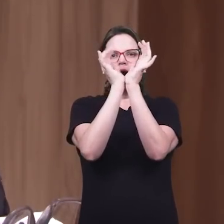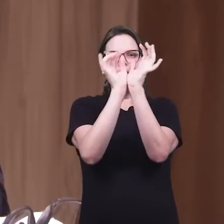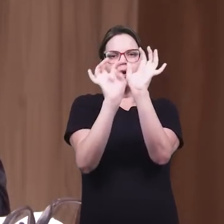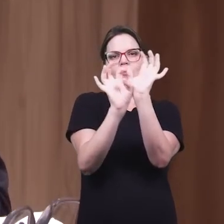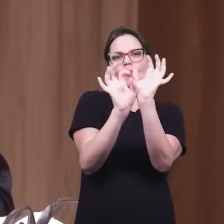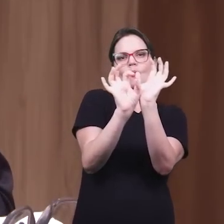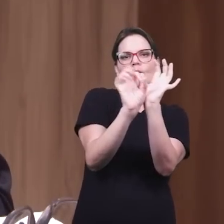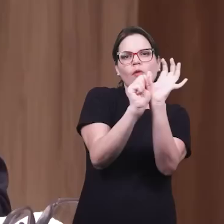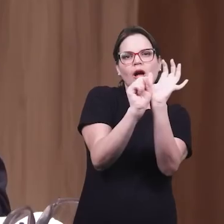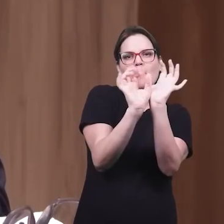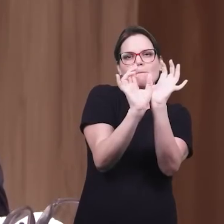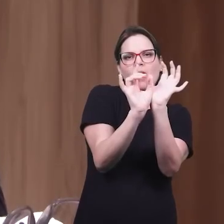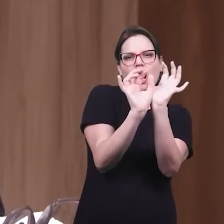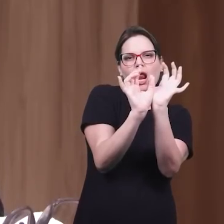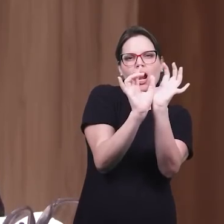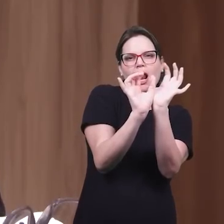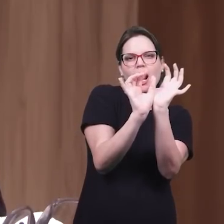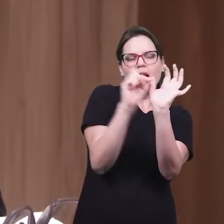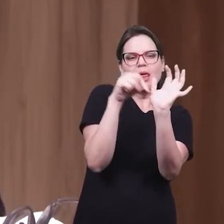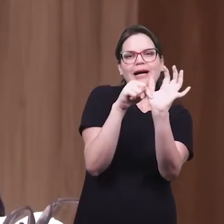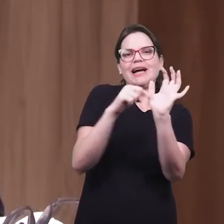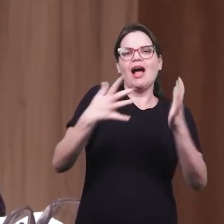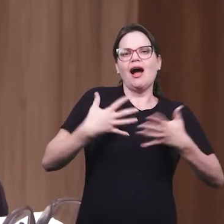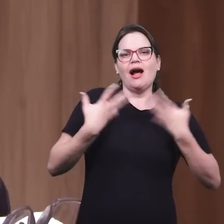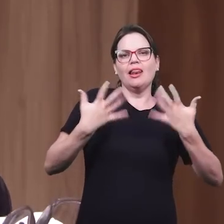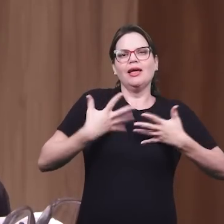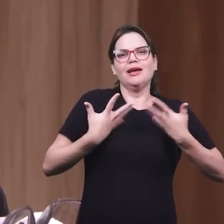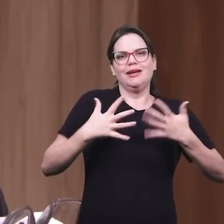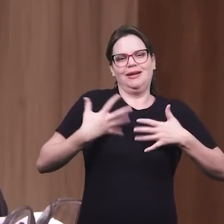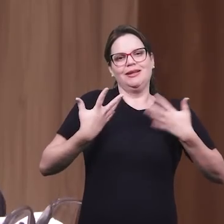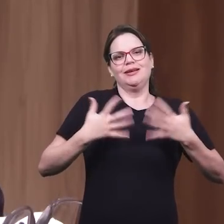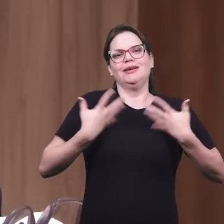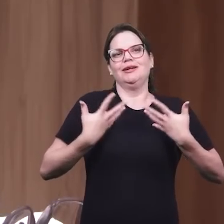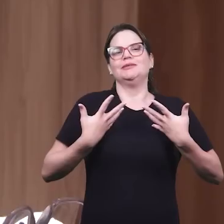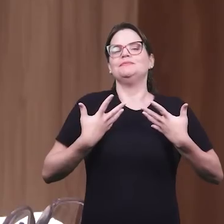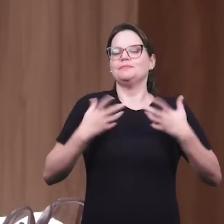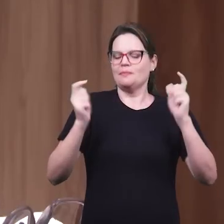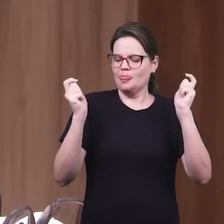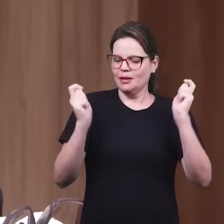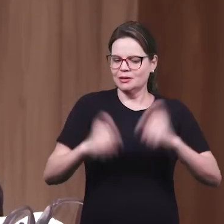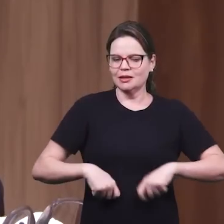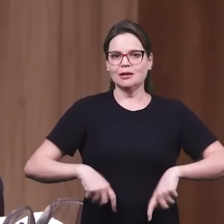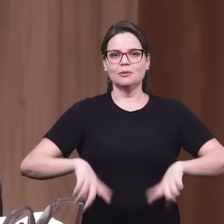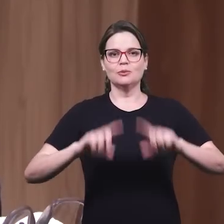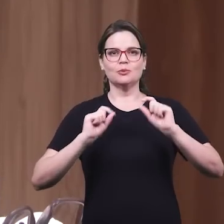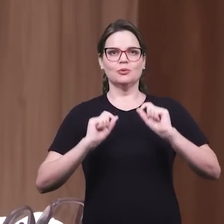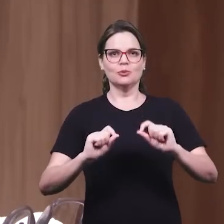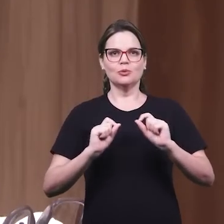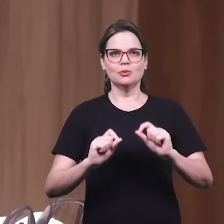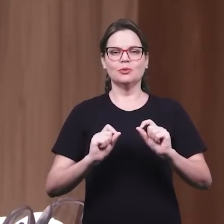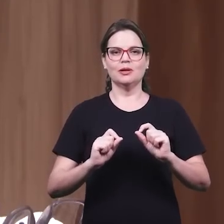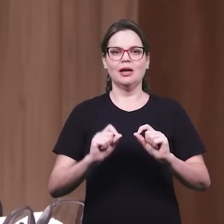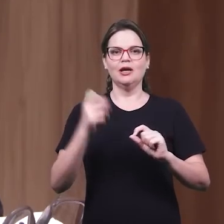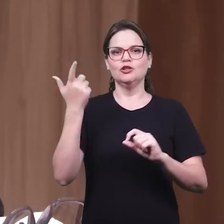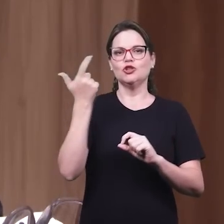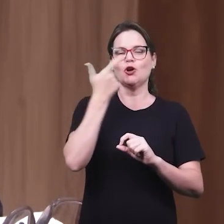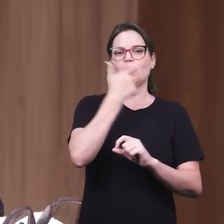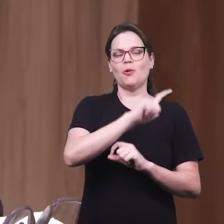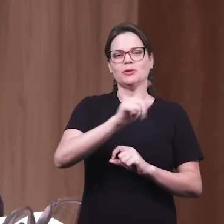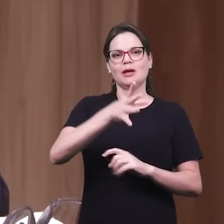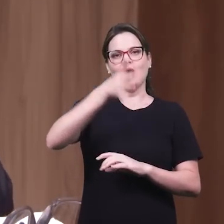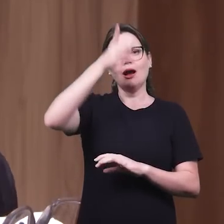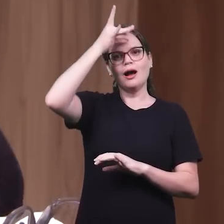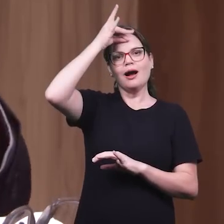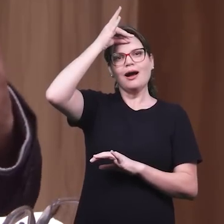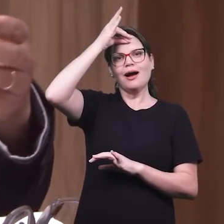que é a área tegmental ventral, ela proporciona a possibilidade da formação da